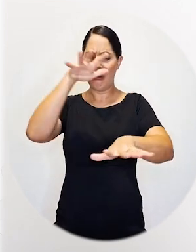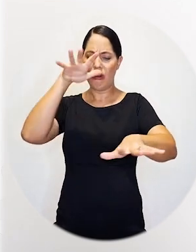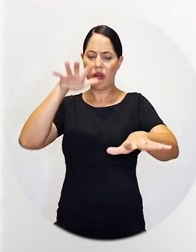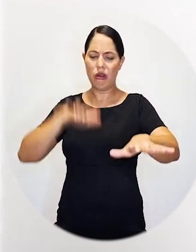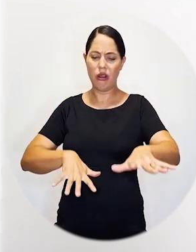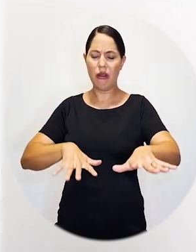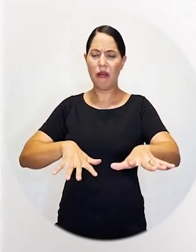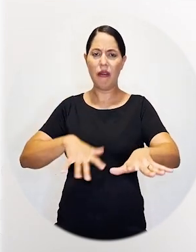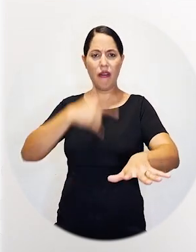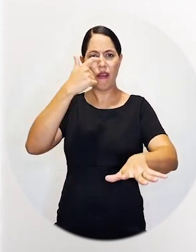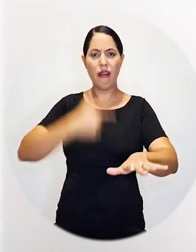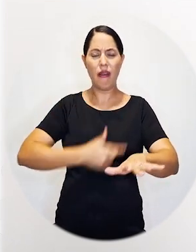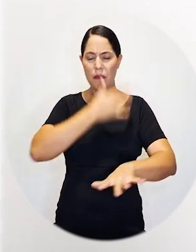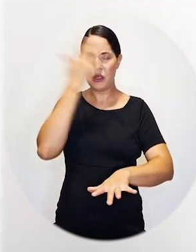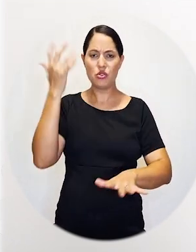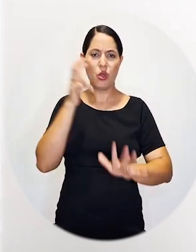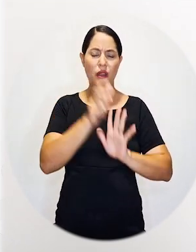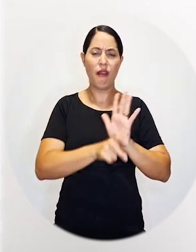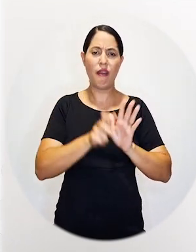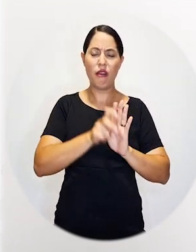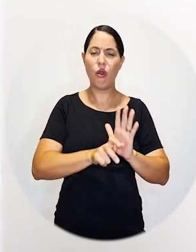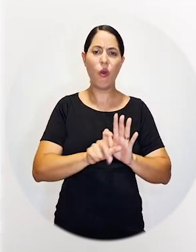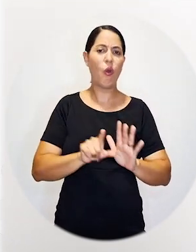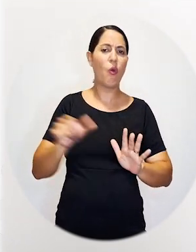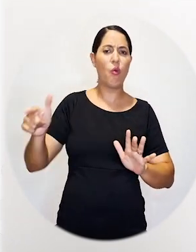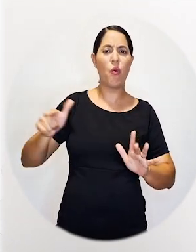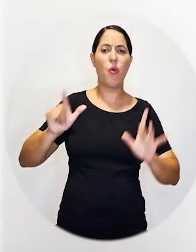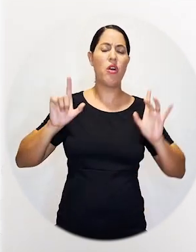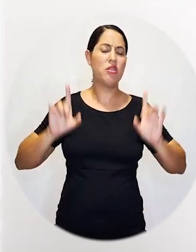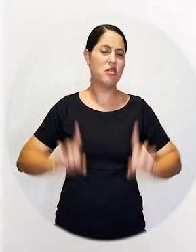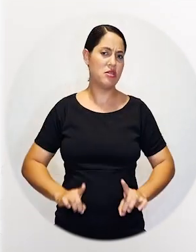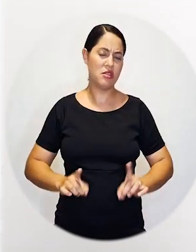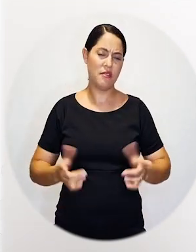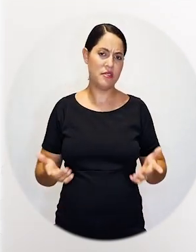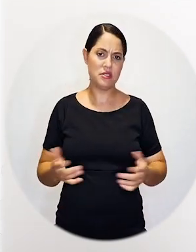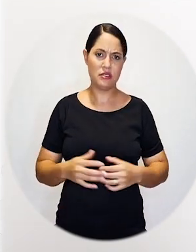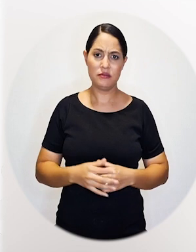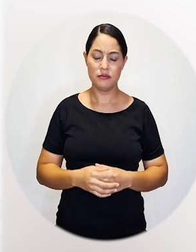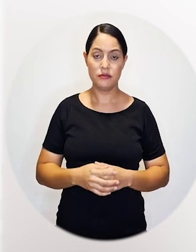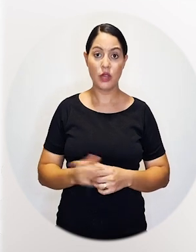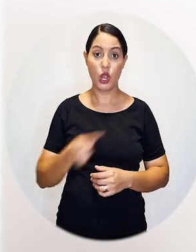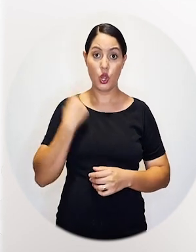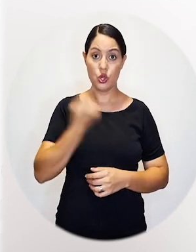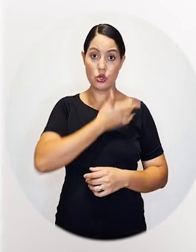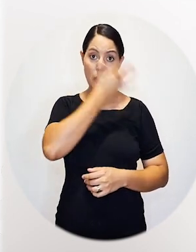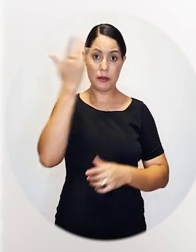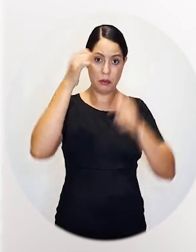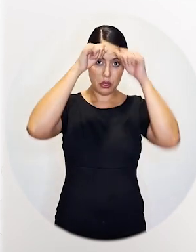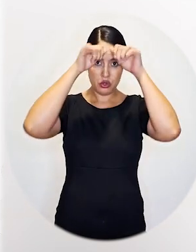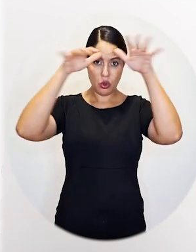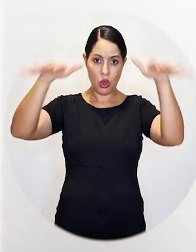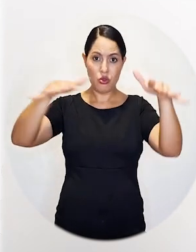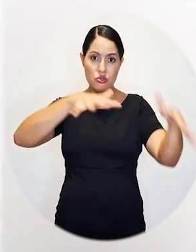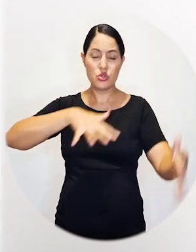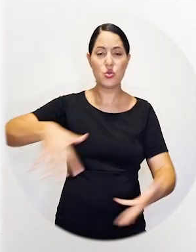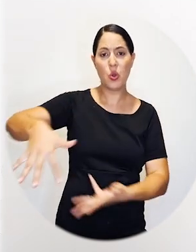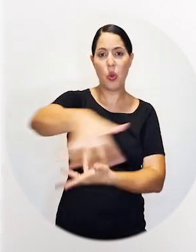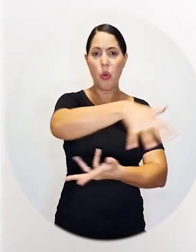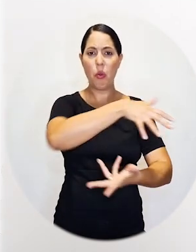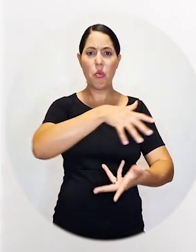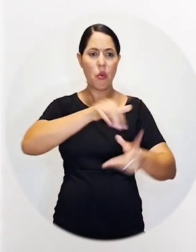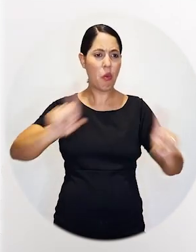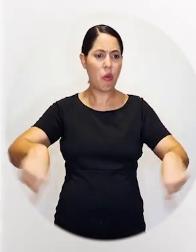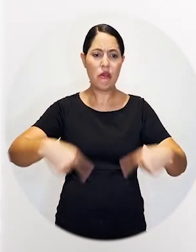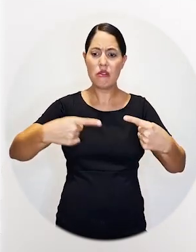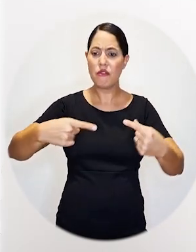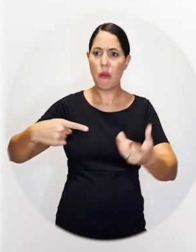para a pessoa numa cadeira de rodas ou que tenha algum tipo de deficiência. Para nós autistas, o mundo já pode ser um